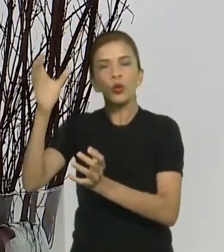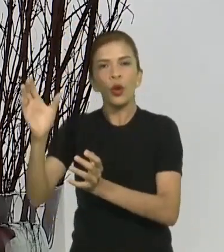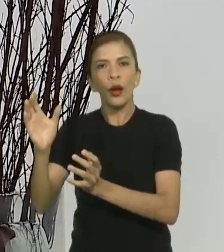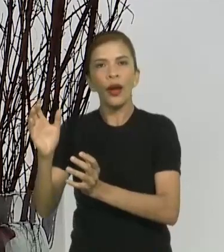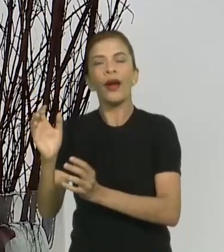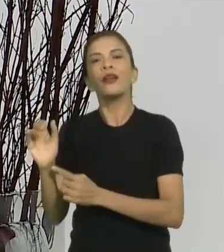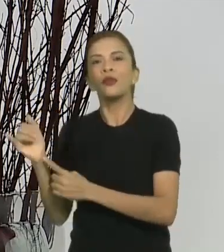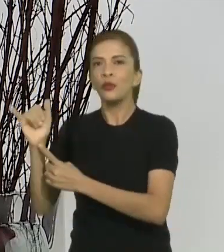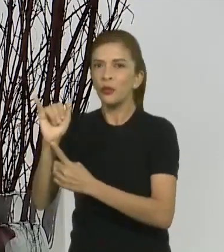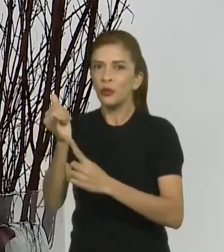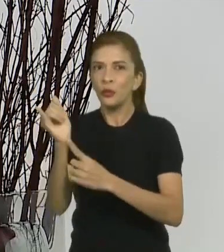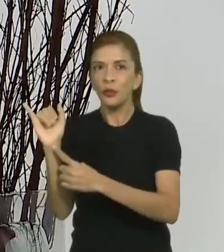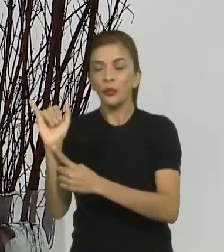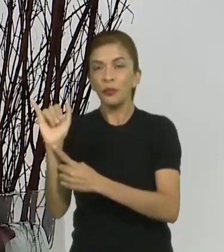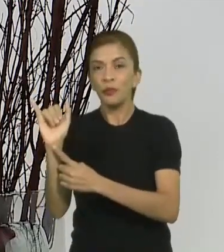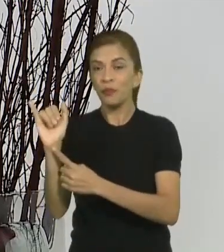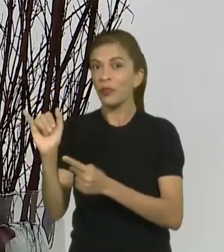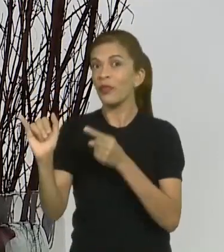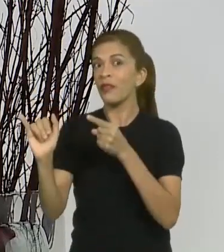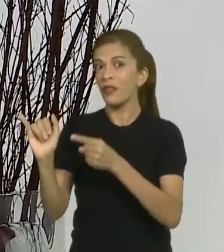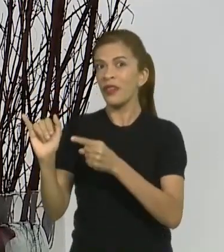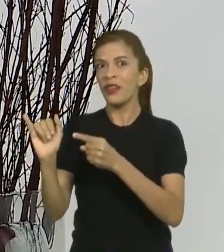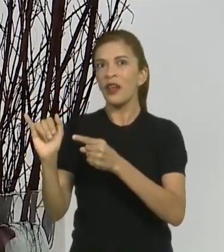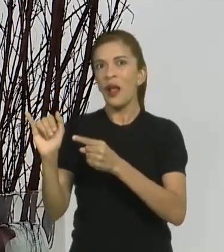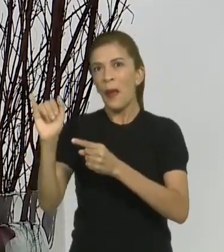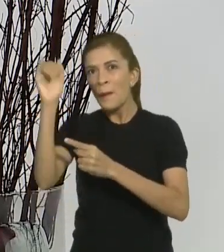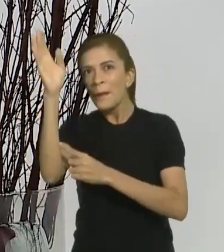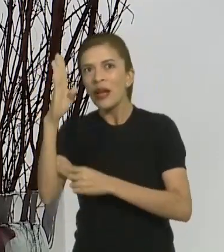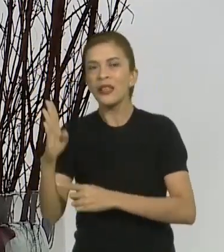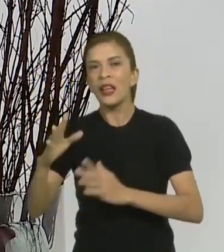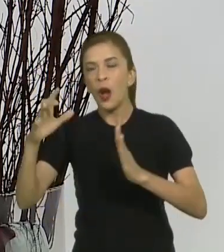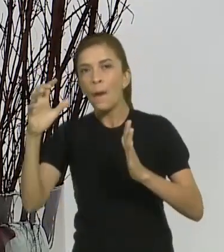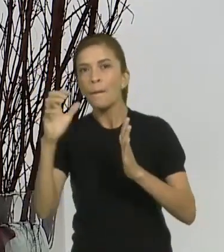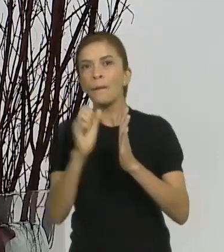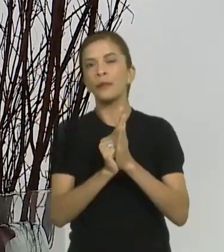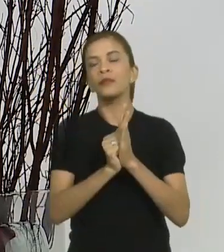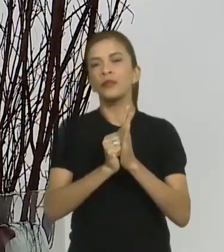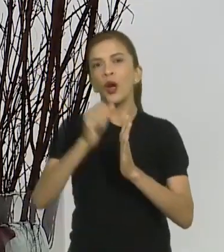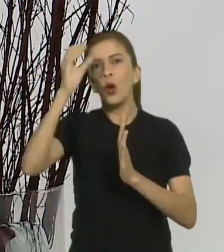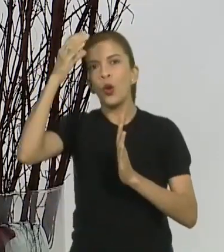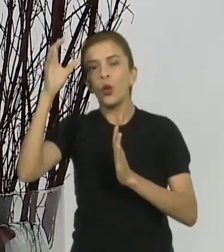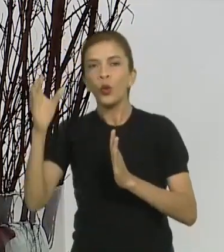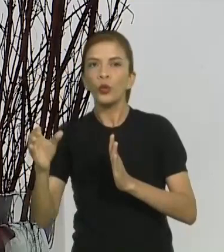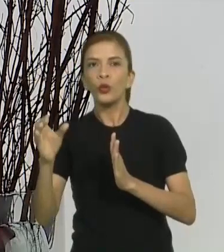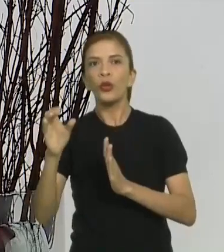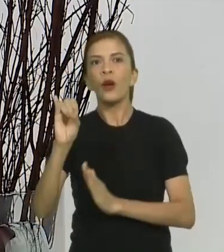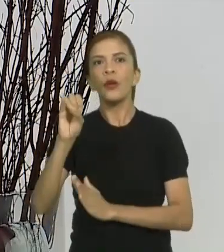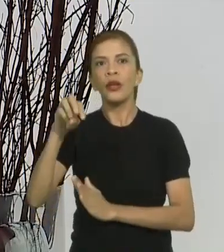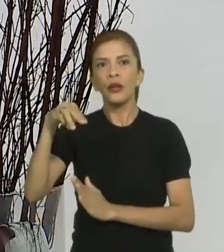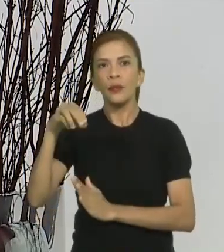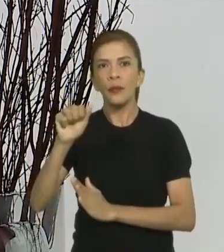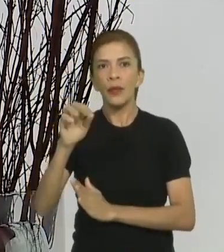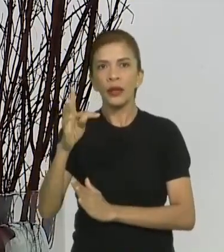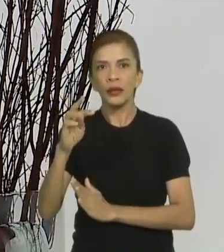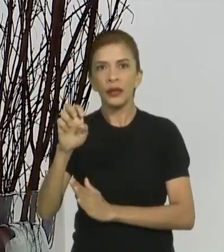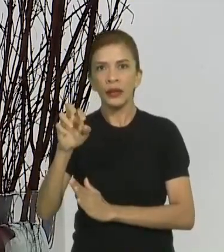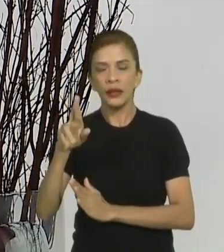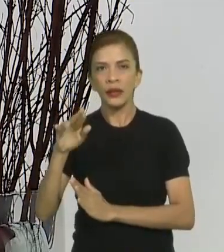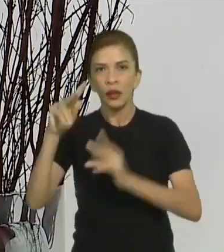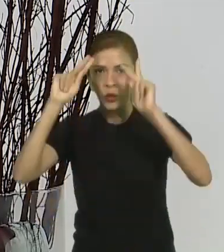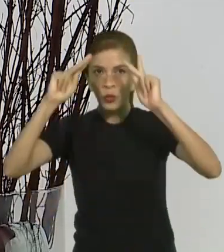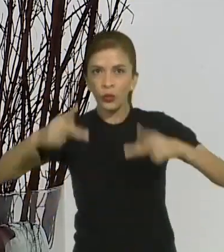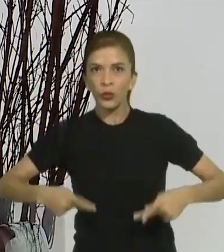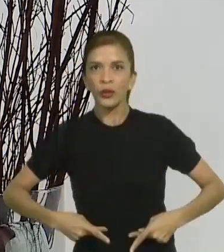Bumba Meu Boi, um bem brasileiro consagrado patrimônio cultural e imaterial da humanidade pela Unesco, que